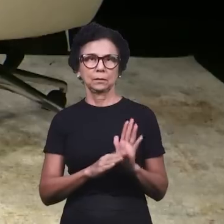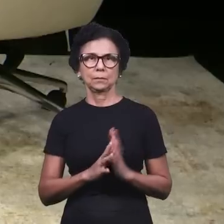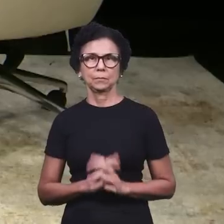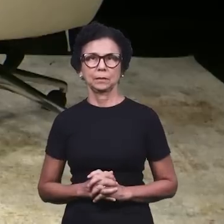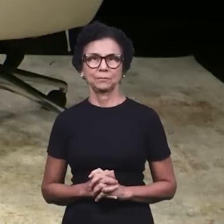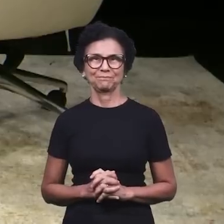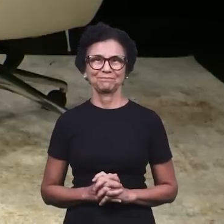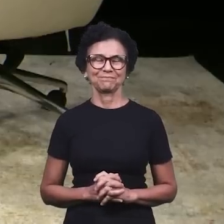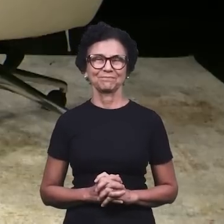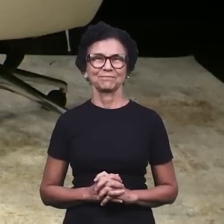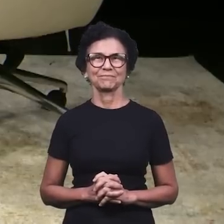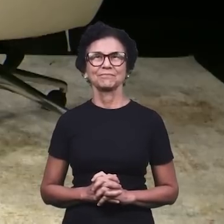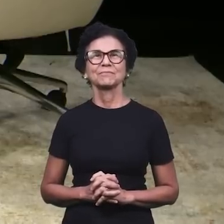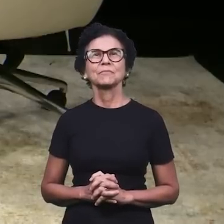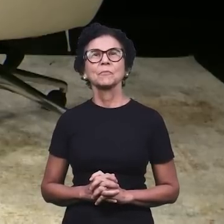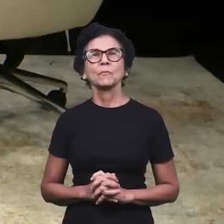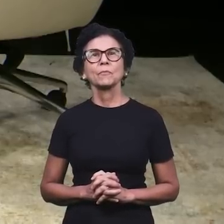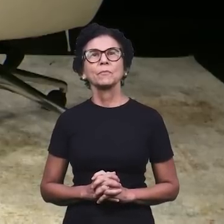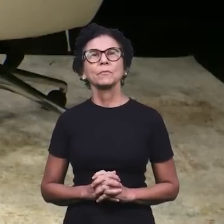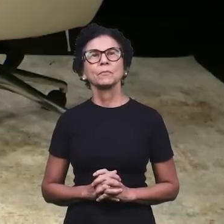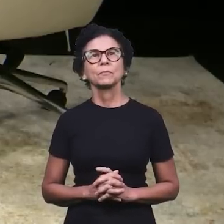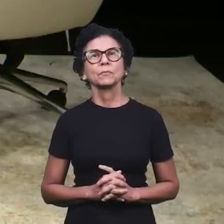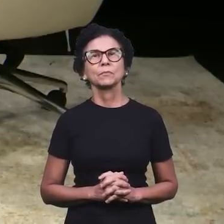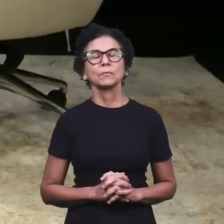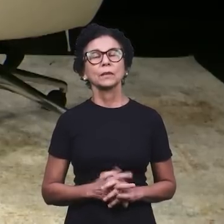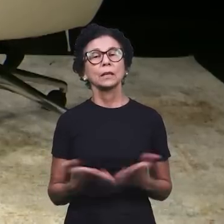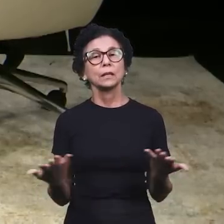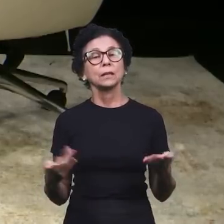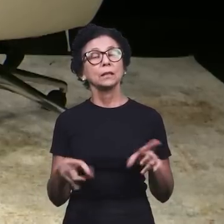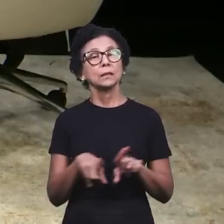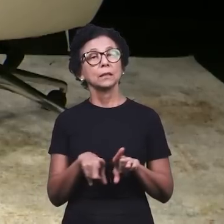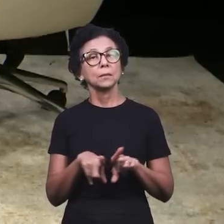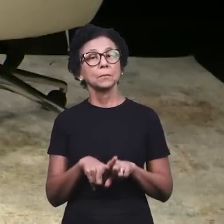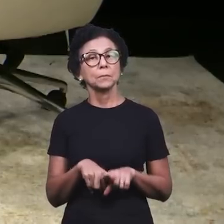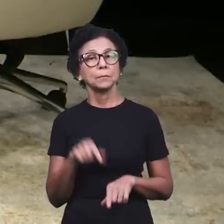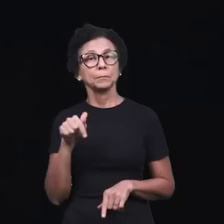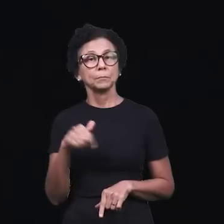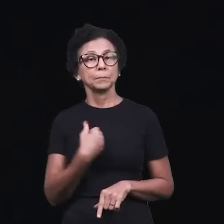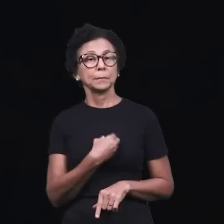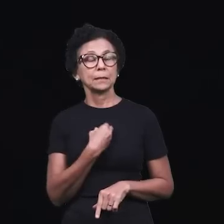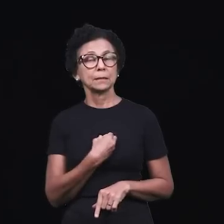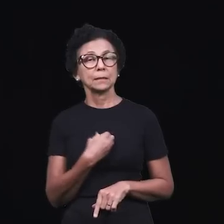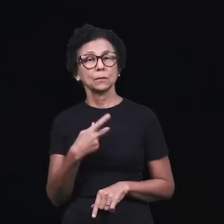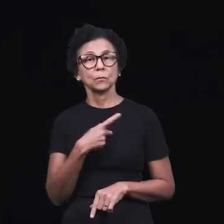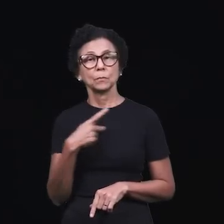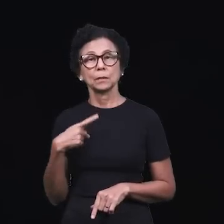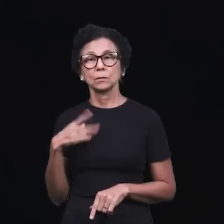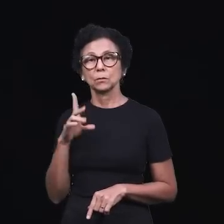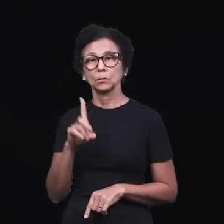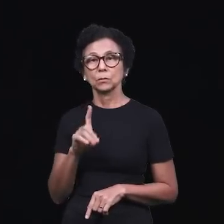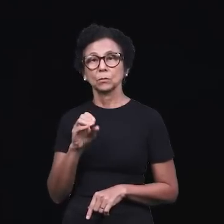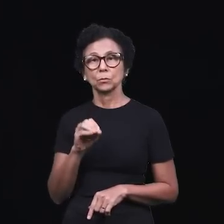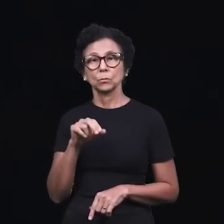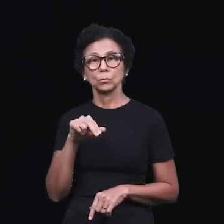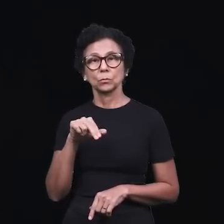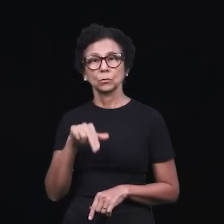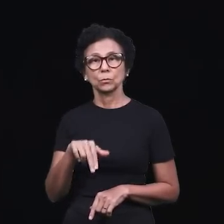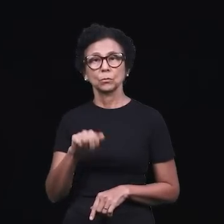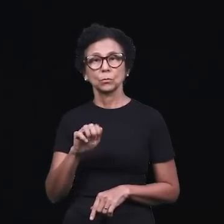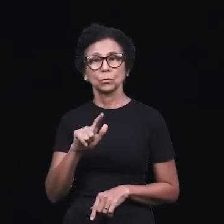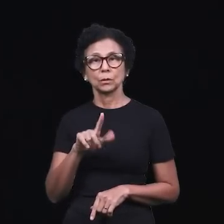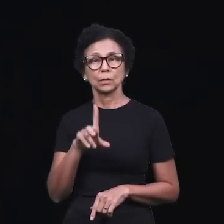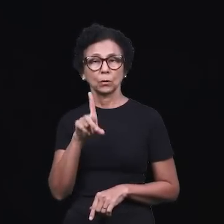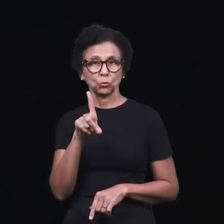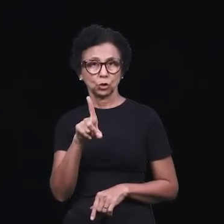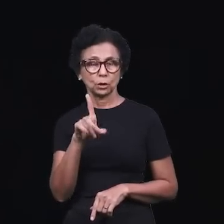programa. Amém. Muito bom. Amém. Aqui conosco também está o pastor Donald Pelto. A paz do Senhor, pastor